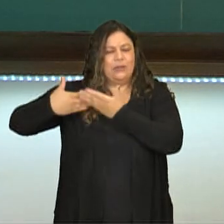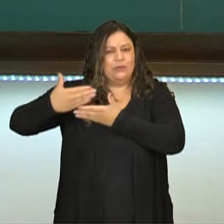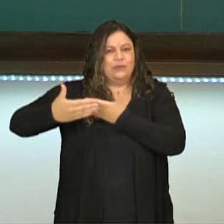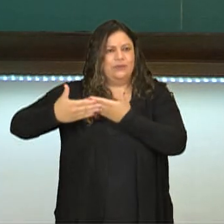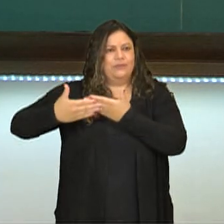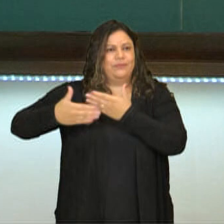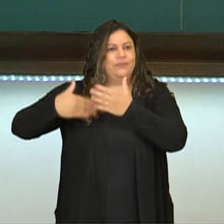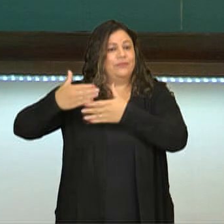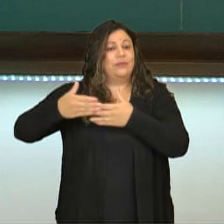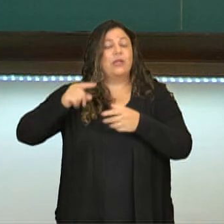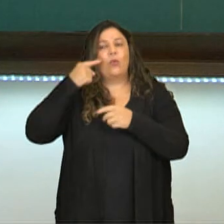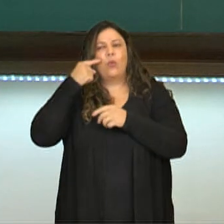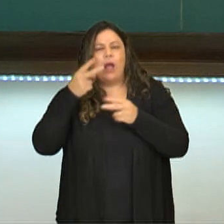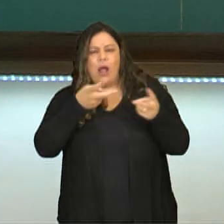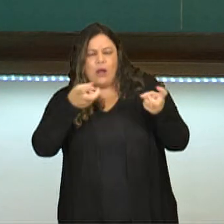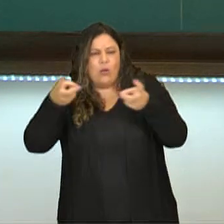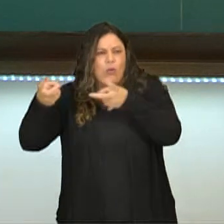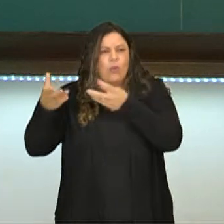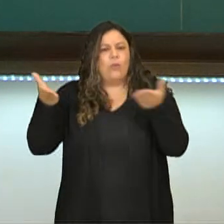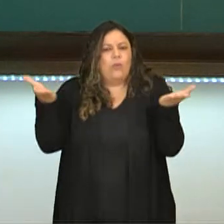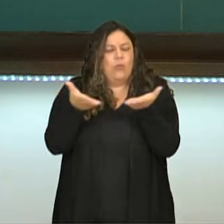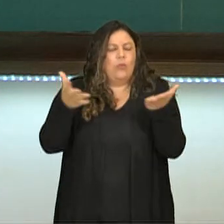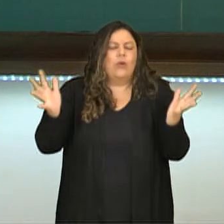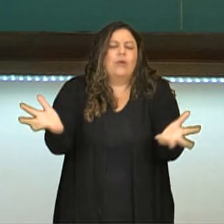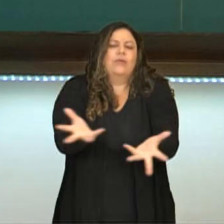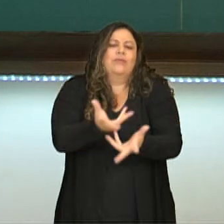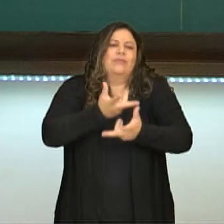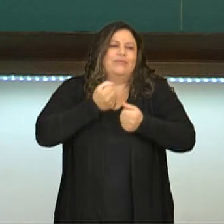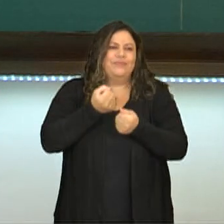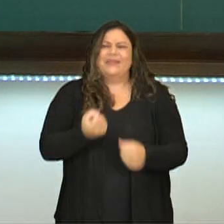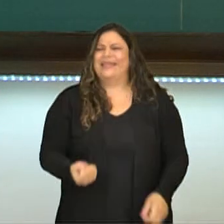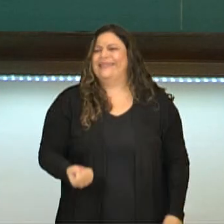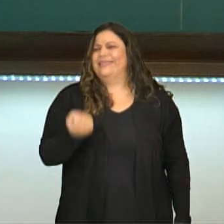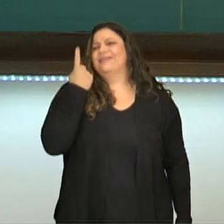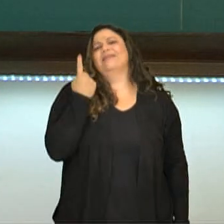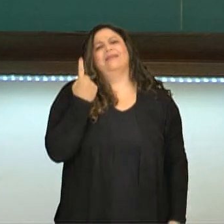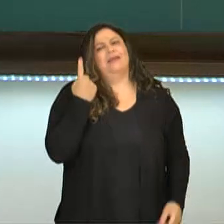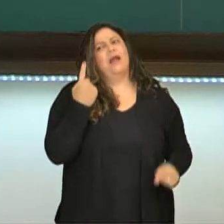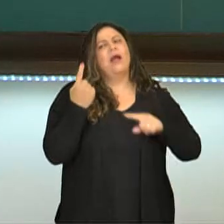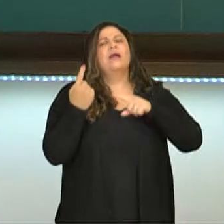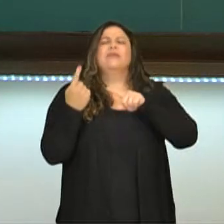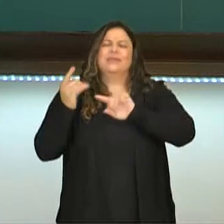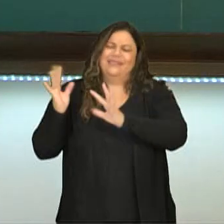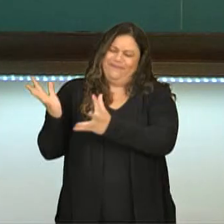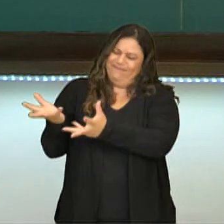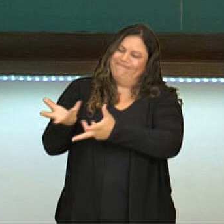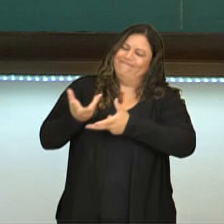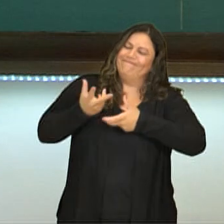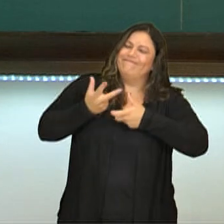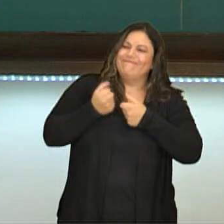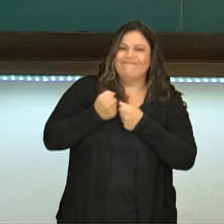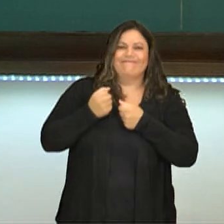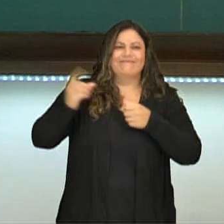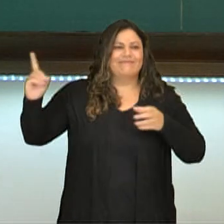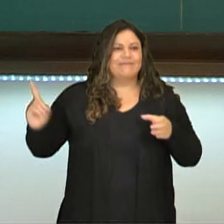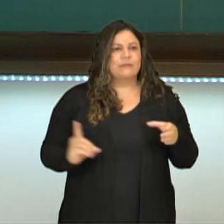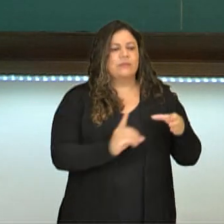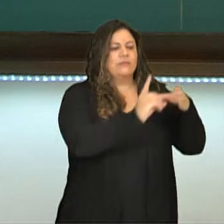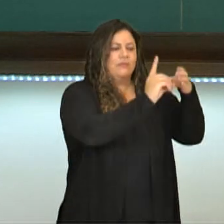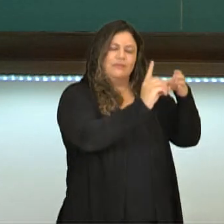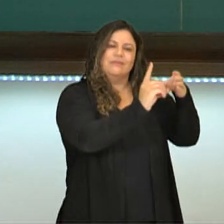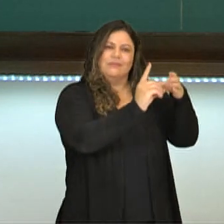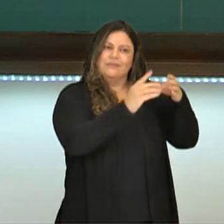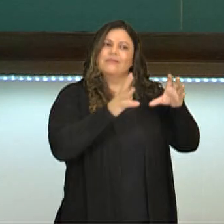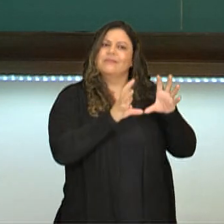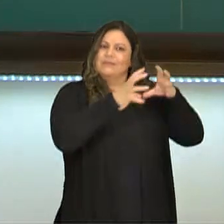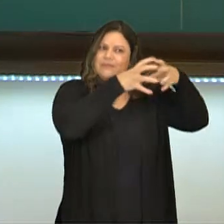olhar de acolhimento, né? Ainda que seja estranho, mas um olhar de se colocar na postura do outro e compreender que são diferentes, né?